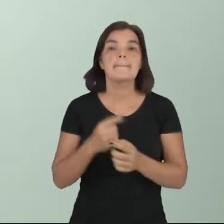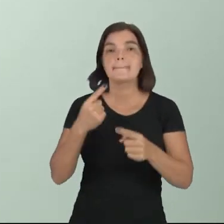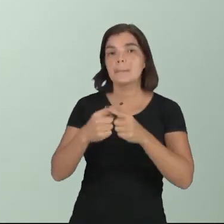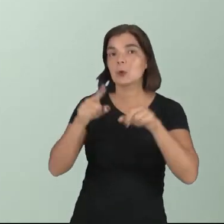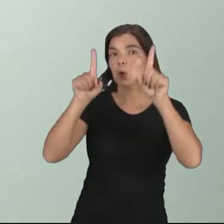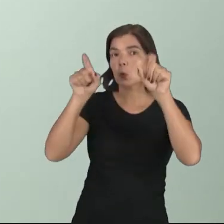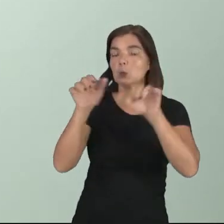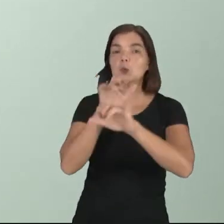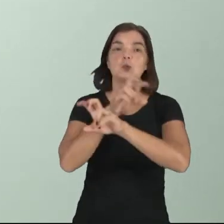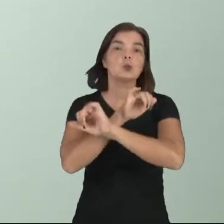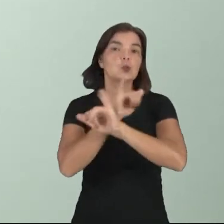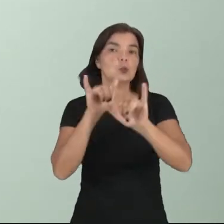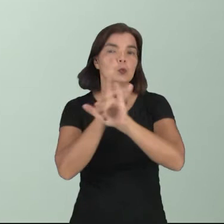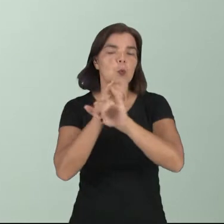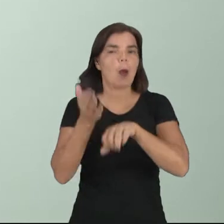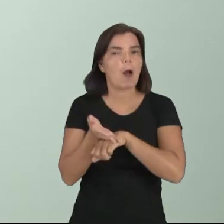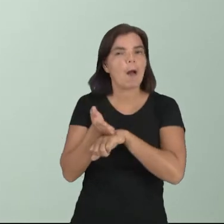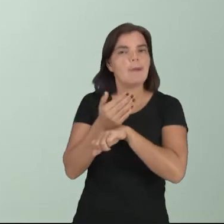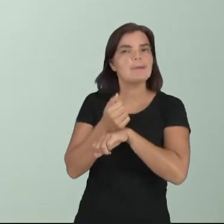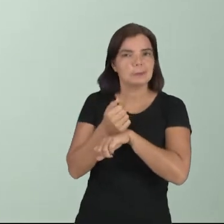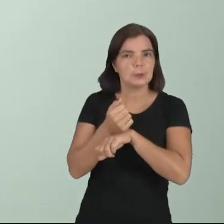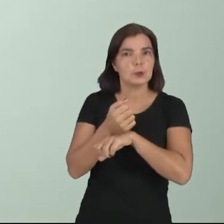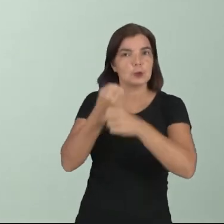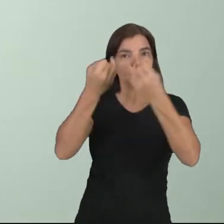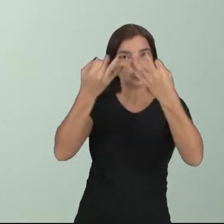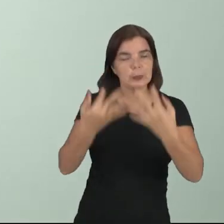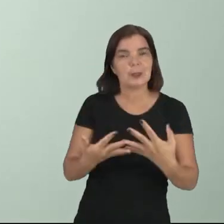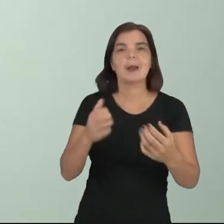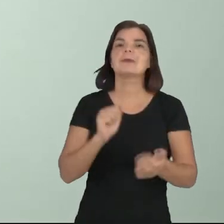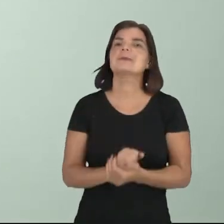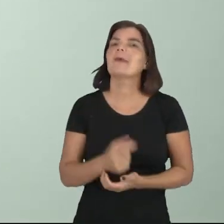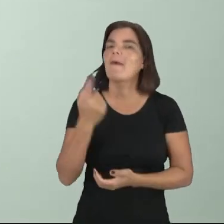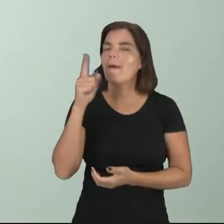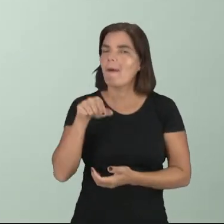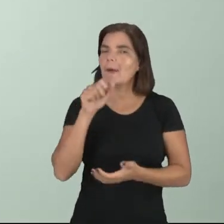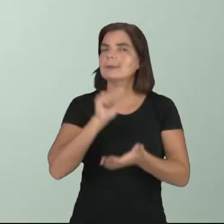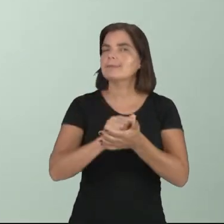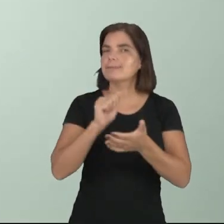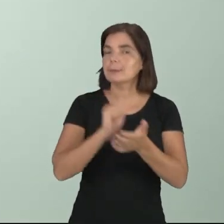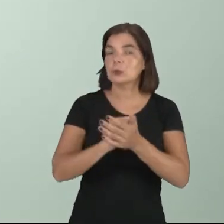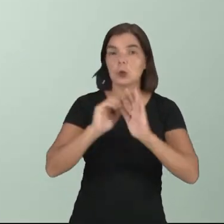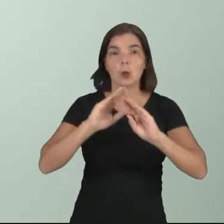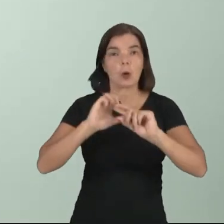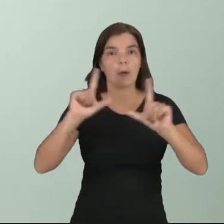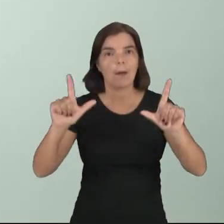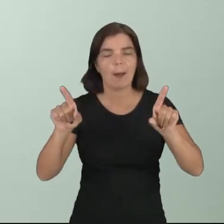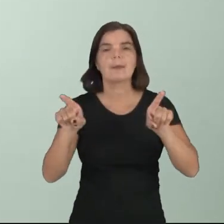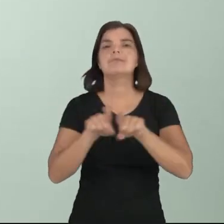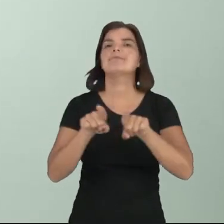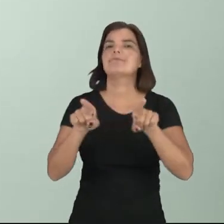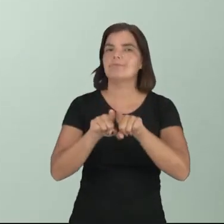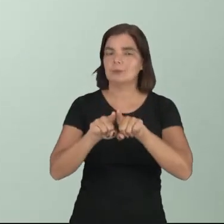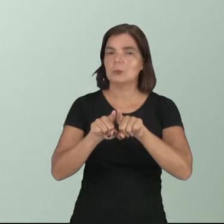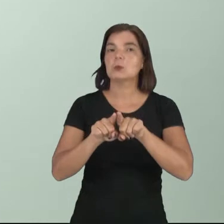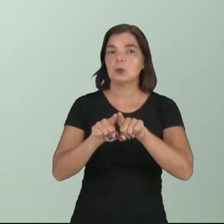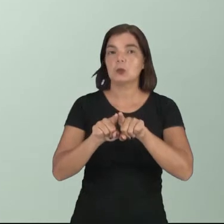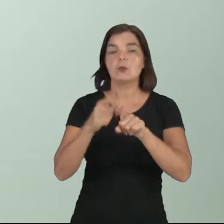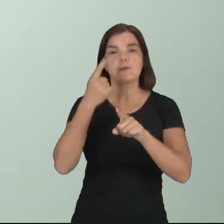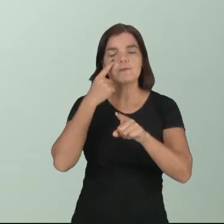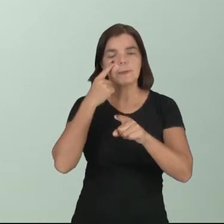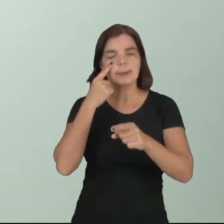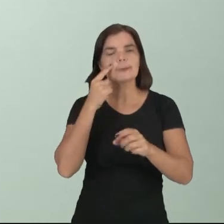o título de uma notícia antecipa o que vai ser dito nela. É escrito de maneira objetiva, de maneira clara, de